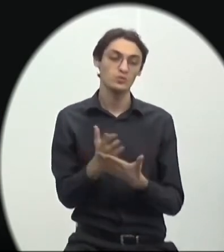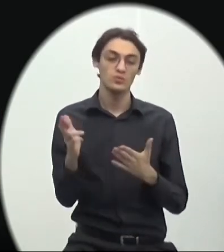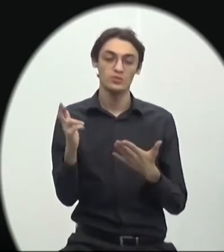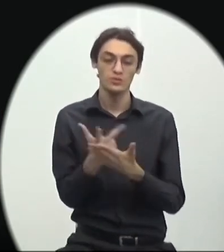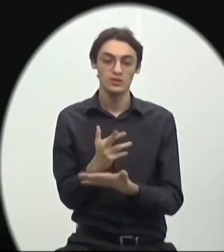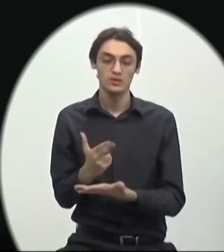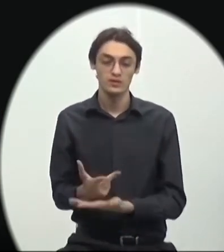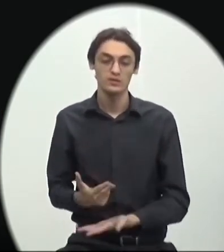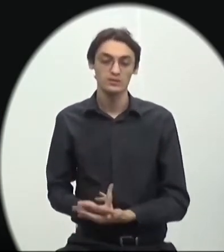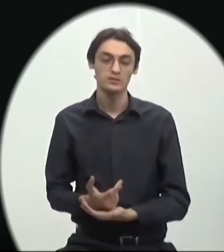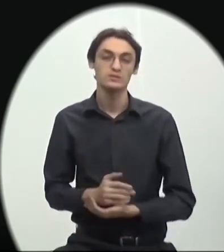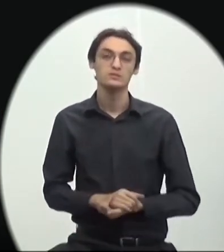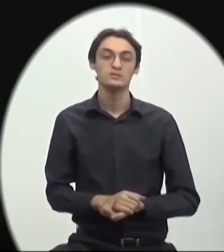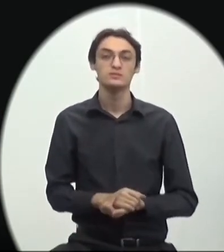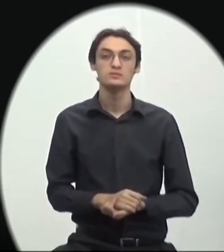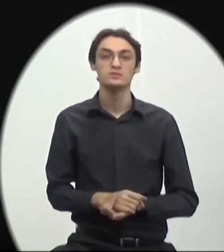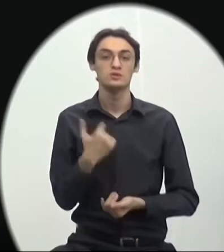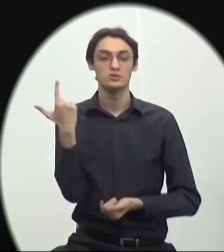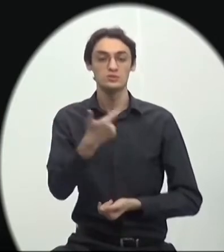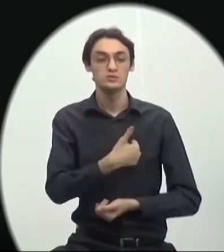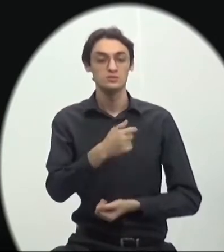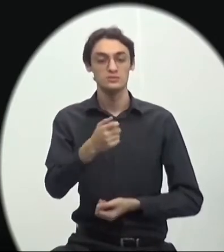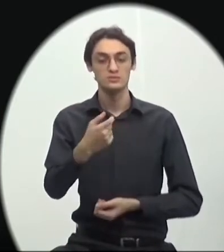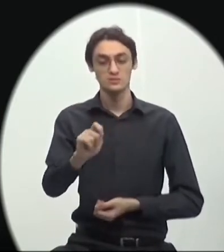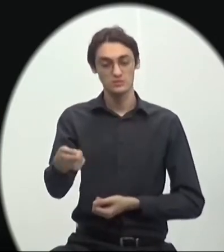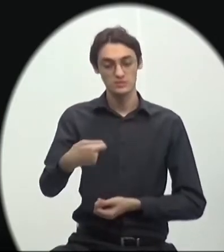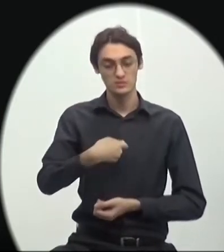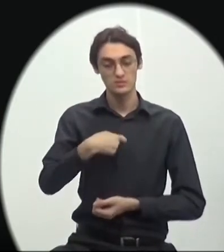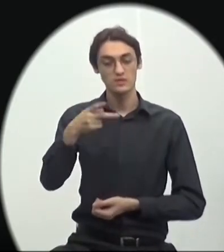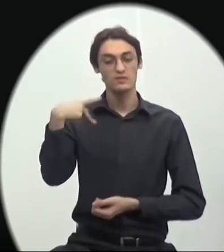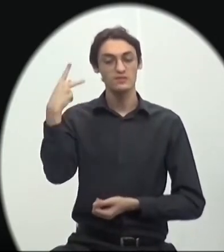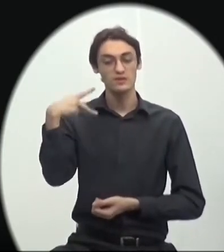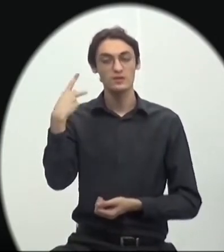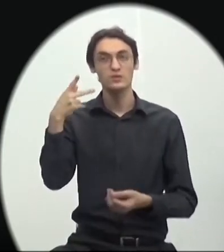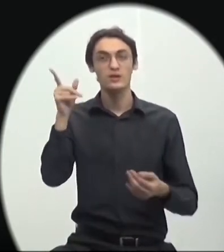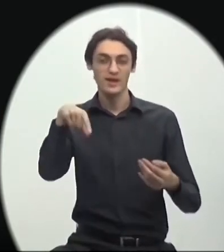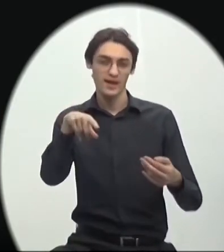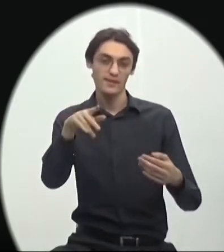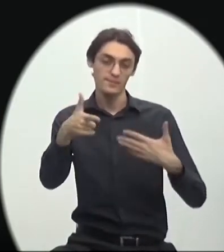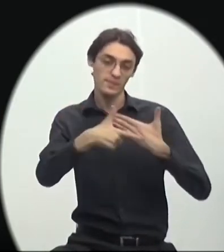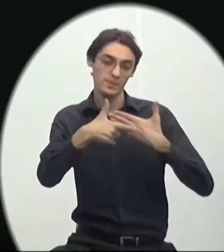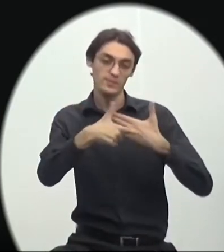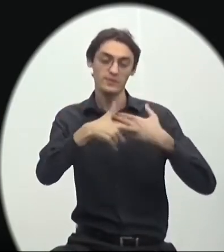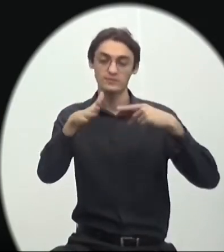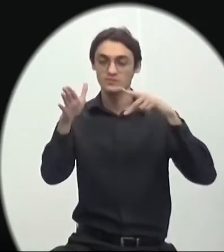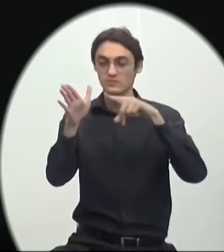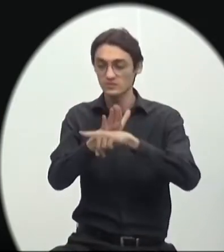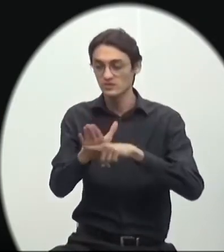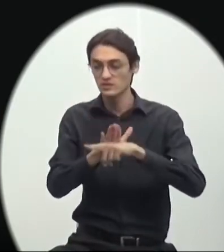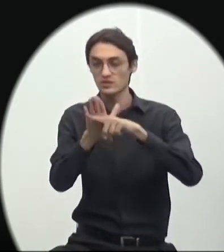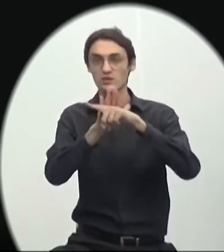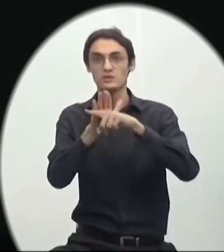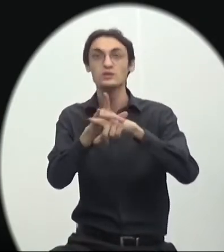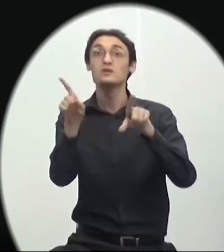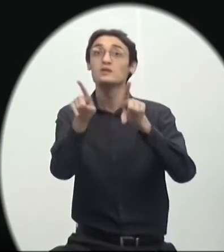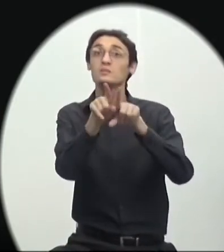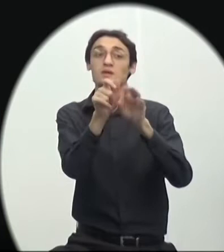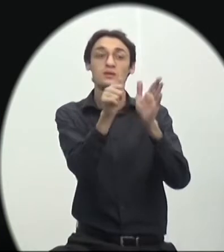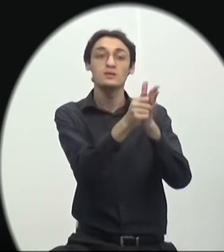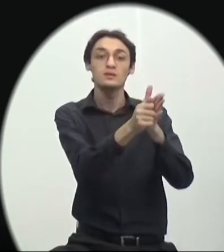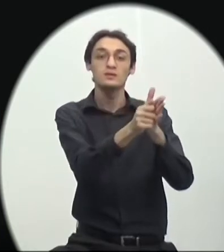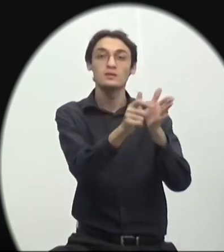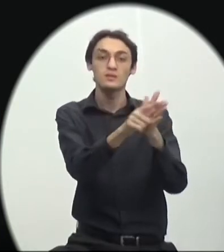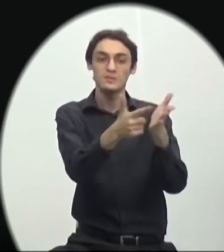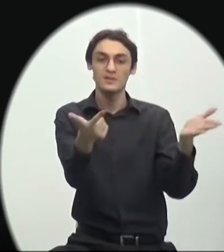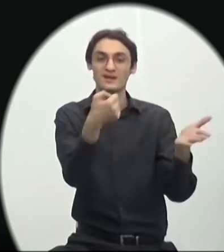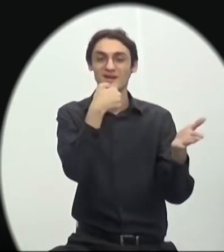irregularidades. Nós, como vereadores, fiscalizadores e a própria imprensa deveria estar